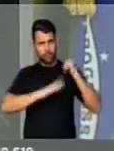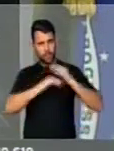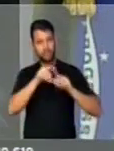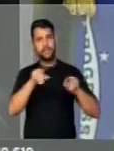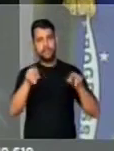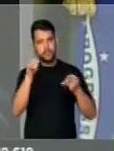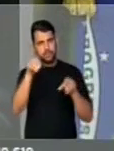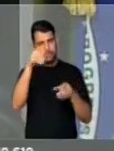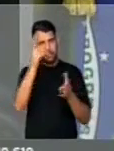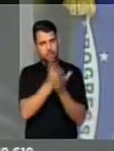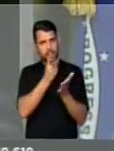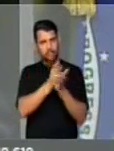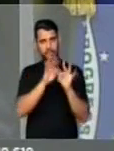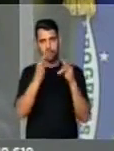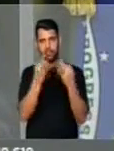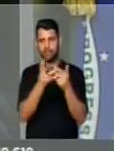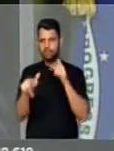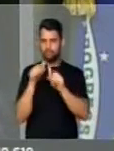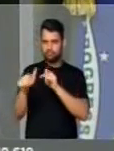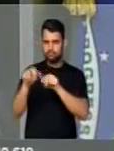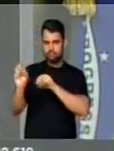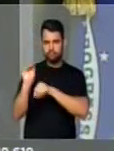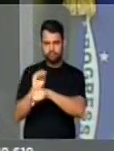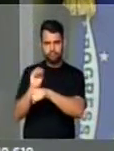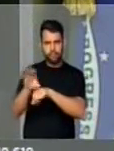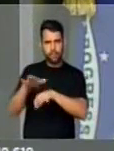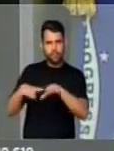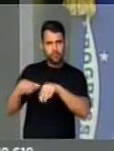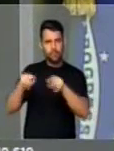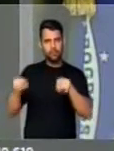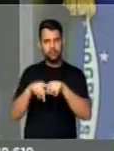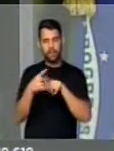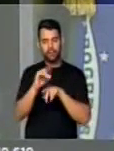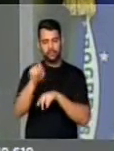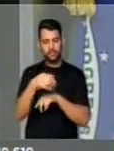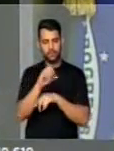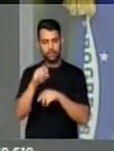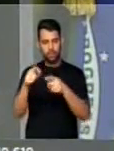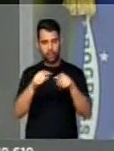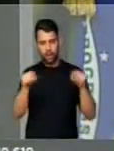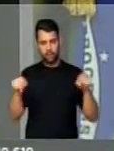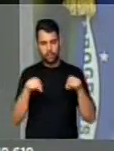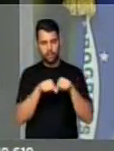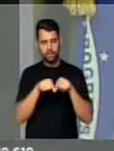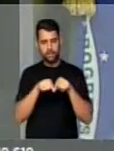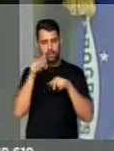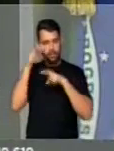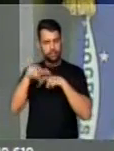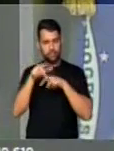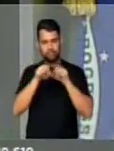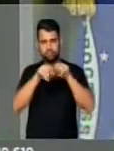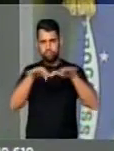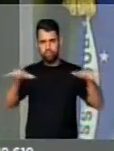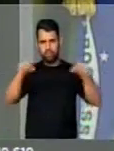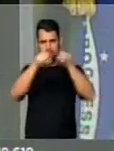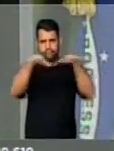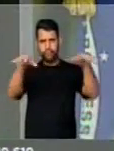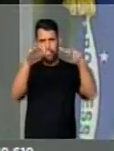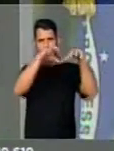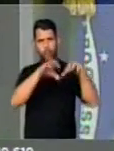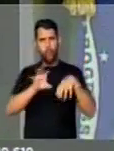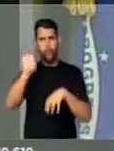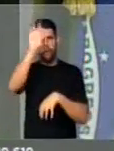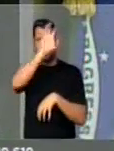atividades. São mais de 4,3 milhões de estabelecimentos rurais de agricultores esparramados pelos 4 cantos